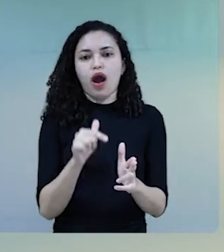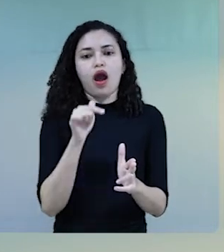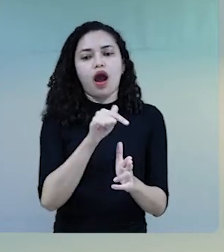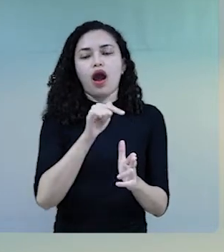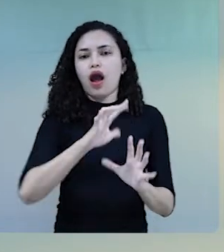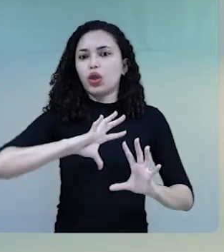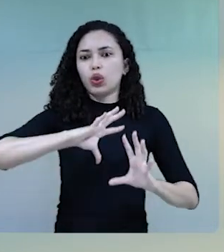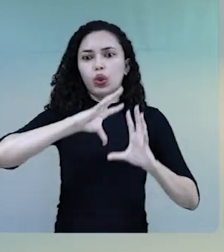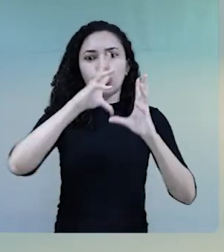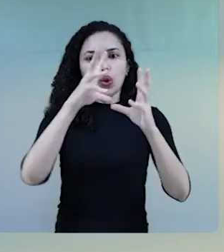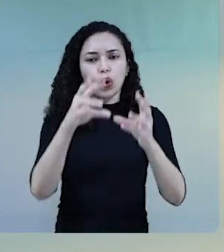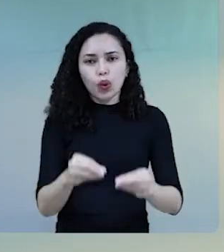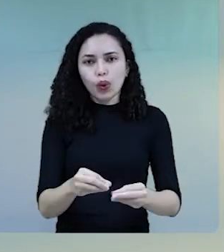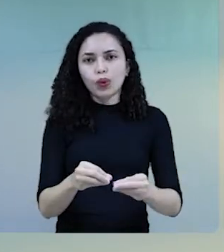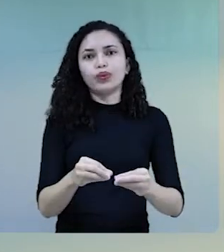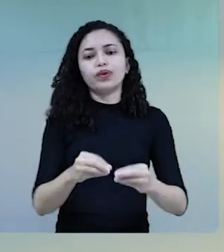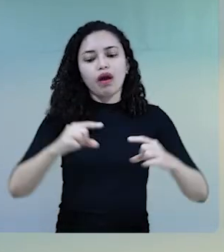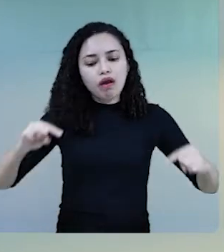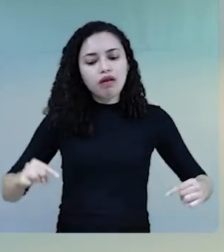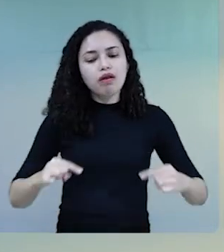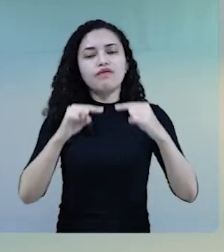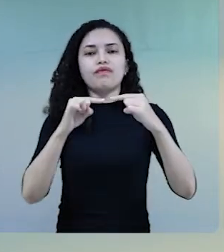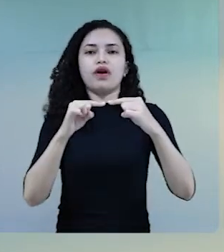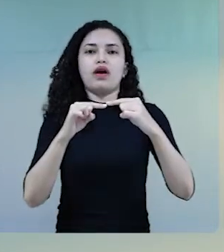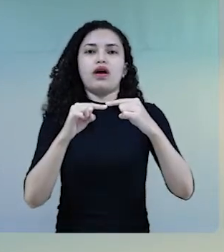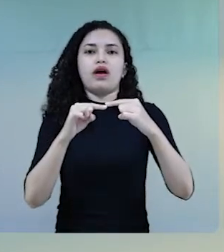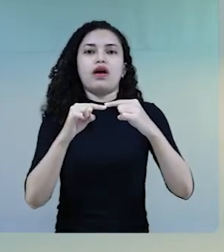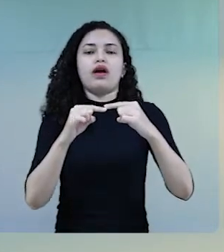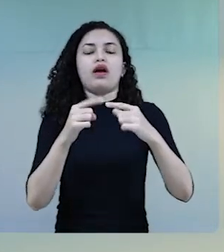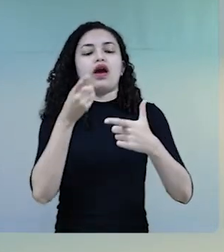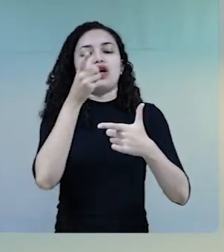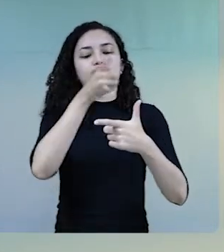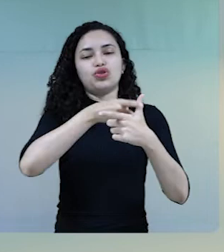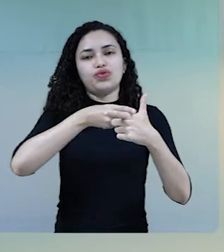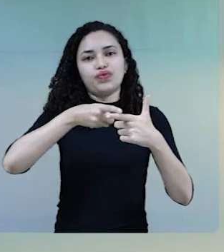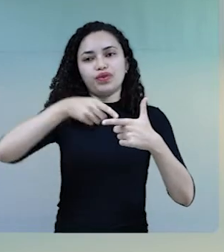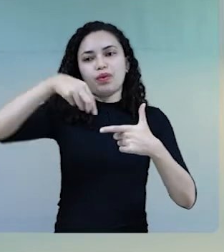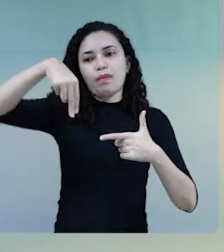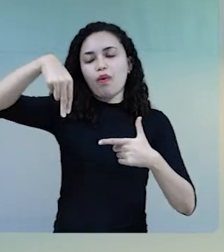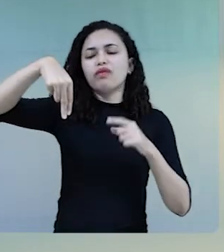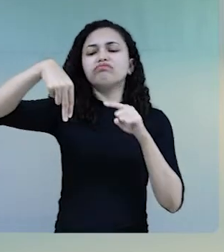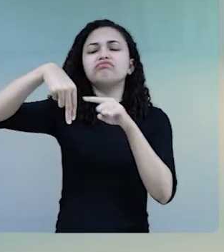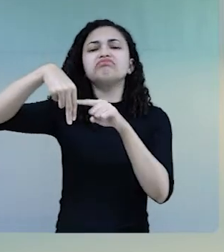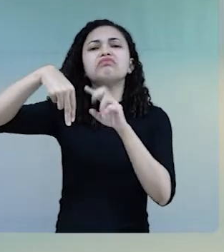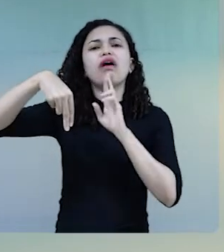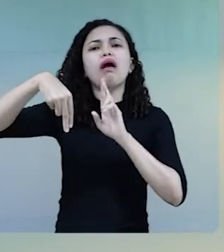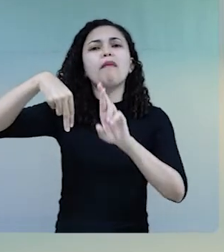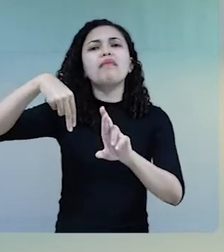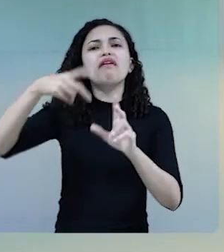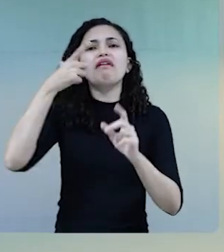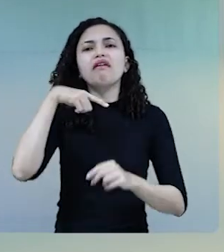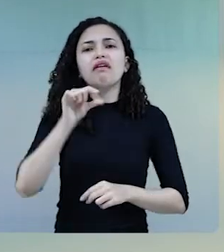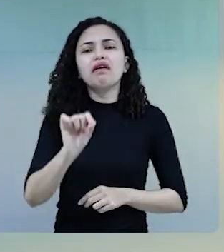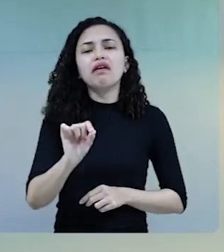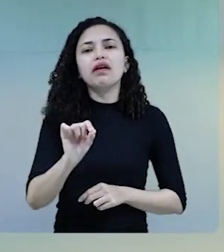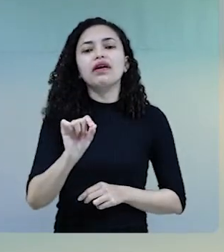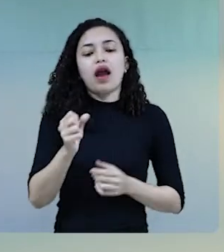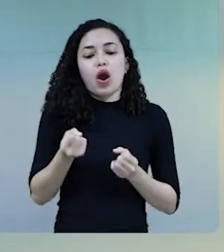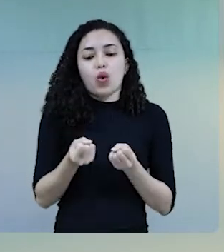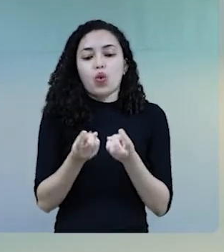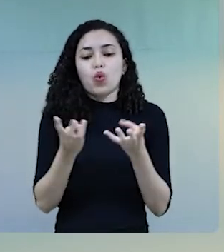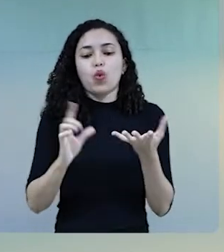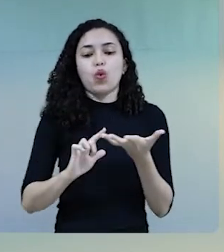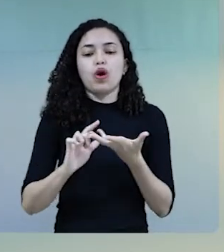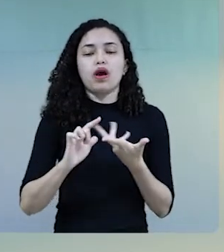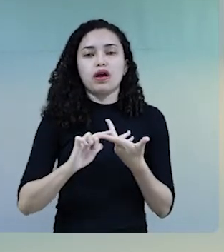equivalente, ela vai ser equivalente a uma resistência dividido por N, em que N representa o quê? A quantidade de resistores. Tá? Vou te